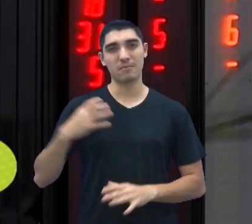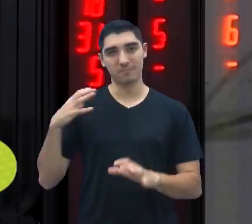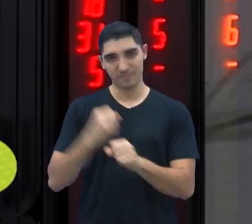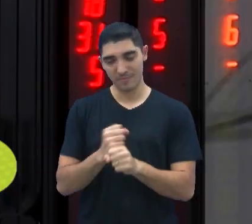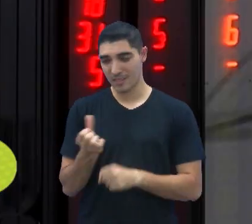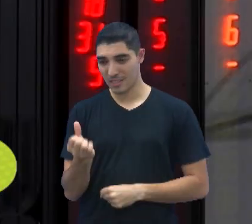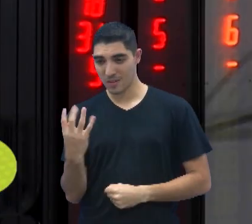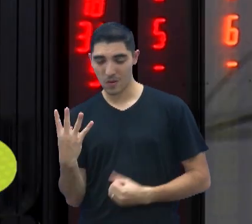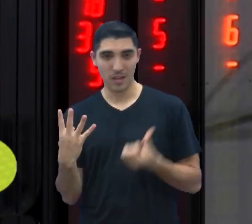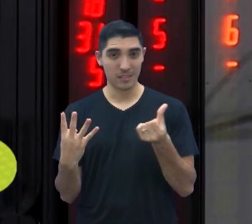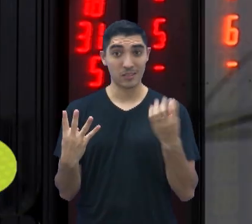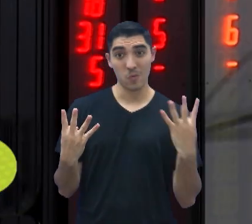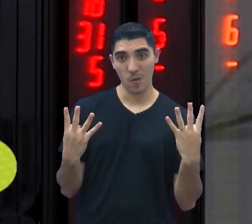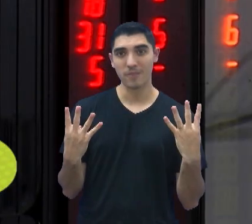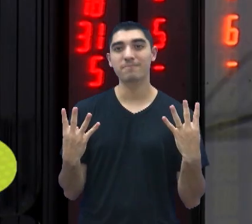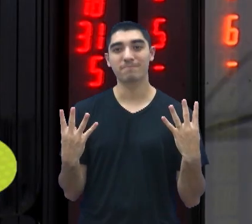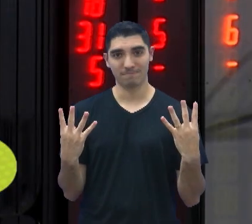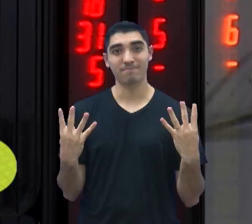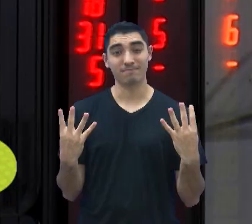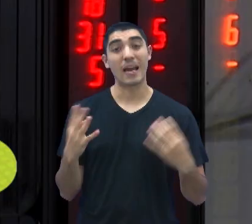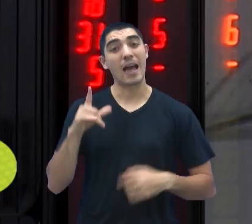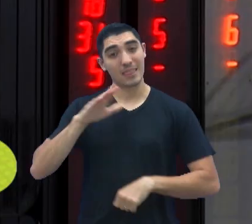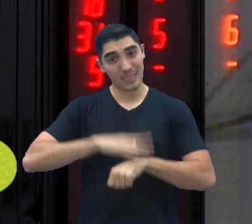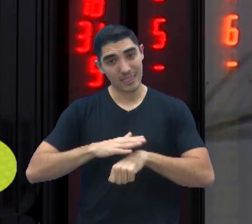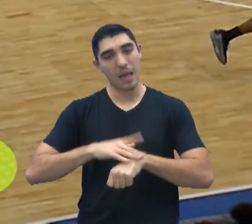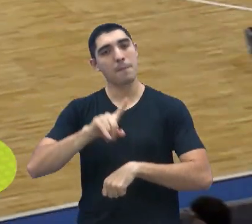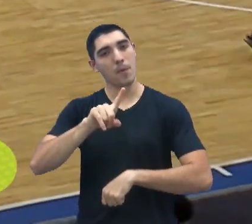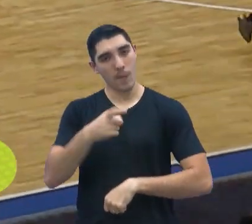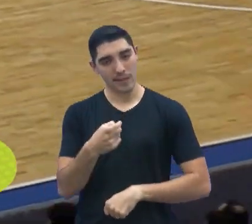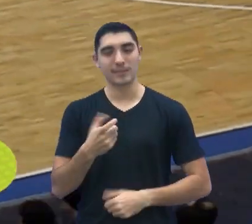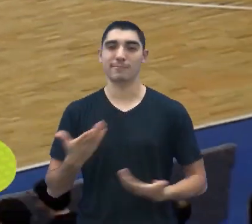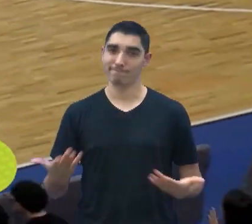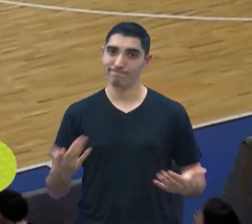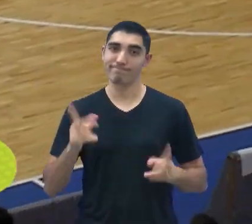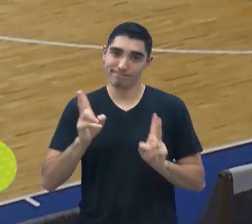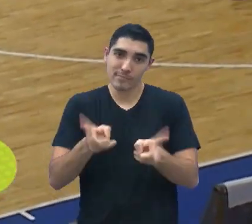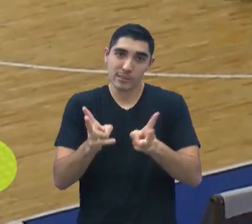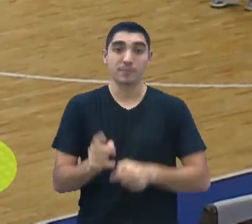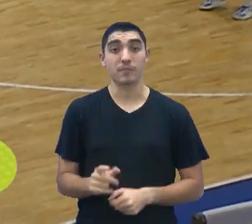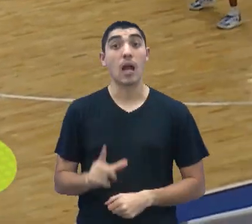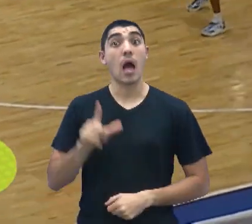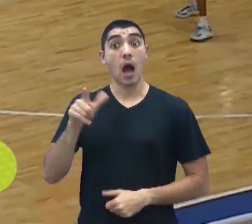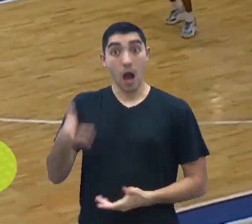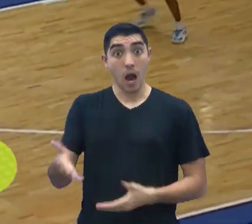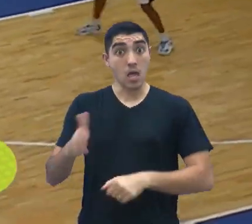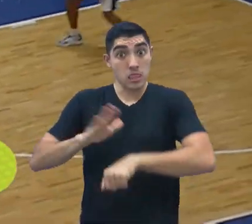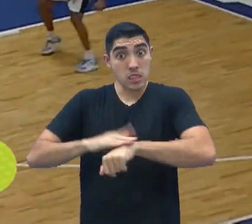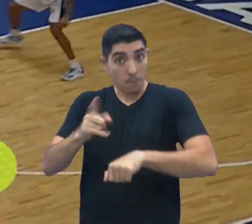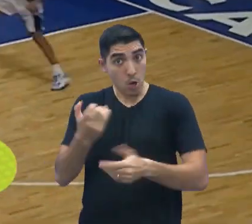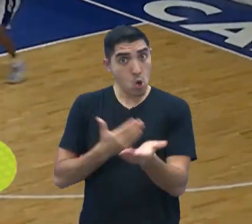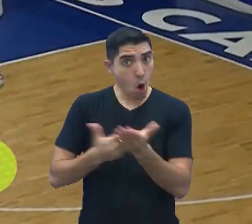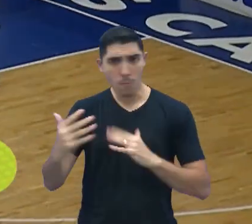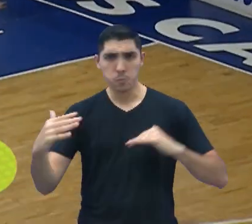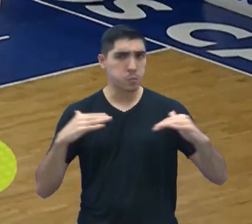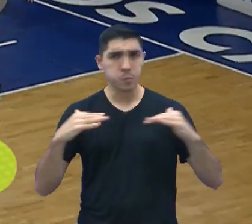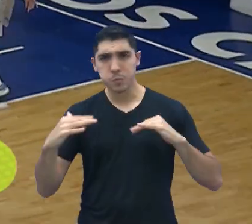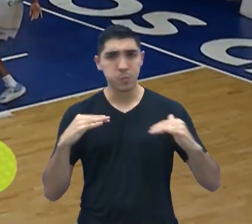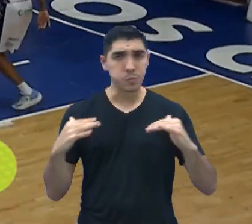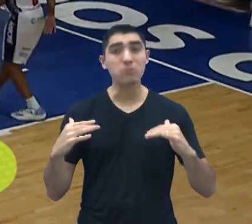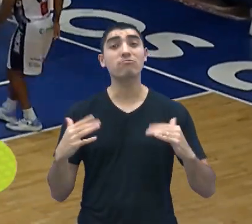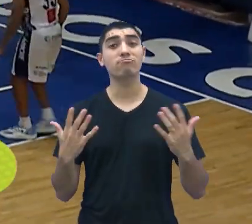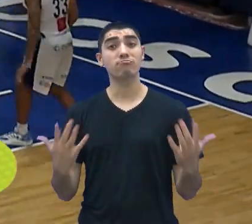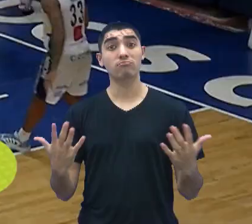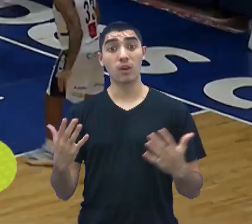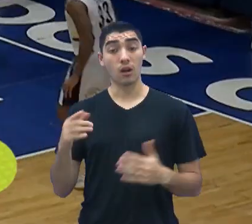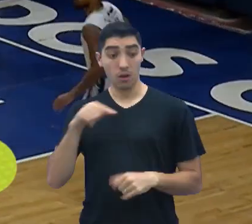74-74. A prorrogação aconteceria no Lineu de Moura. E quando o tempo extra começou, parece que a motivação do